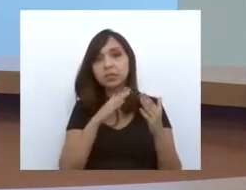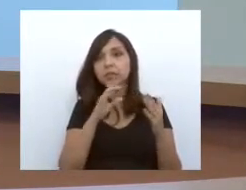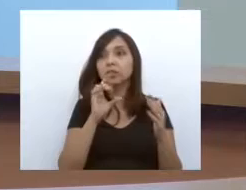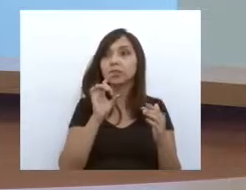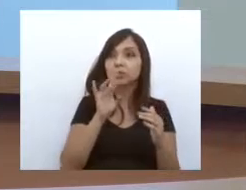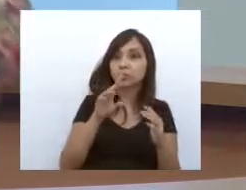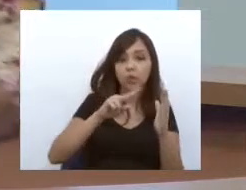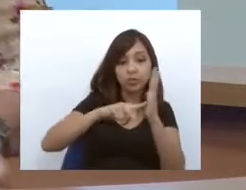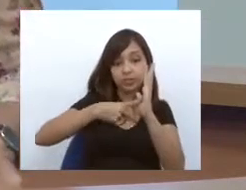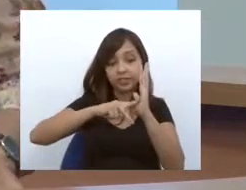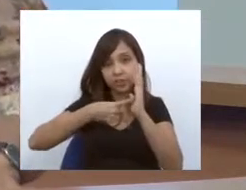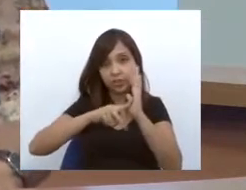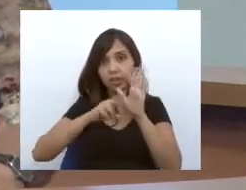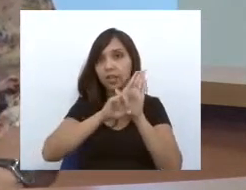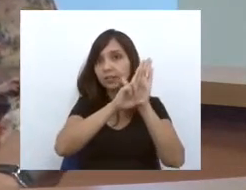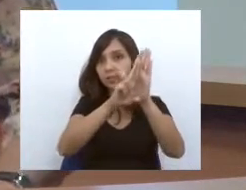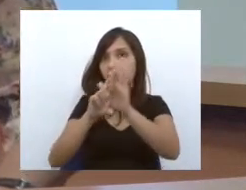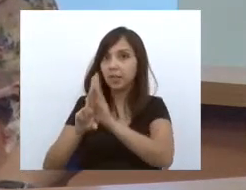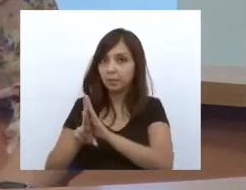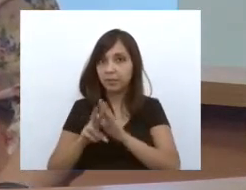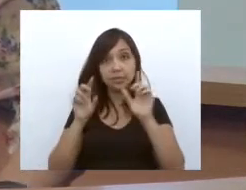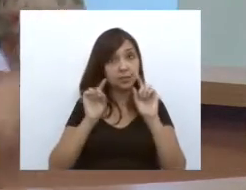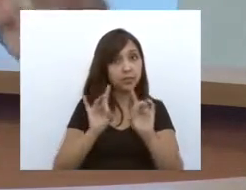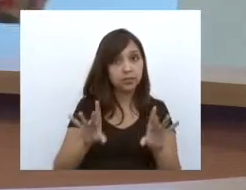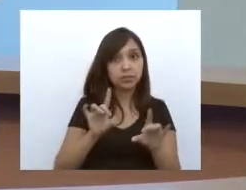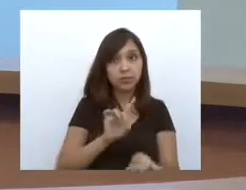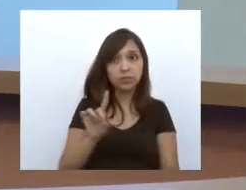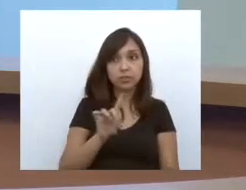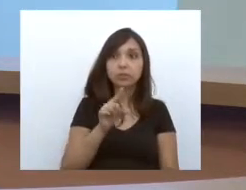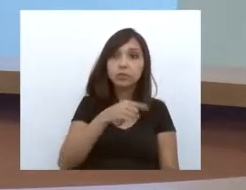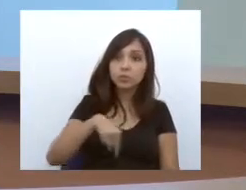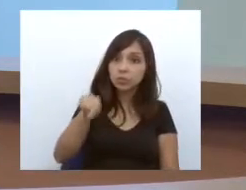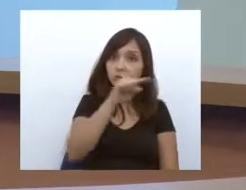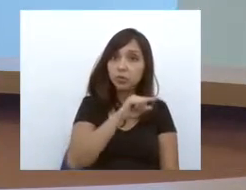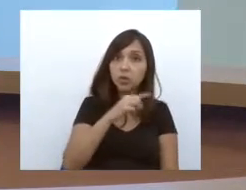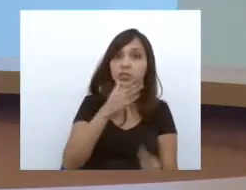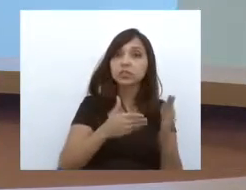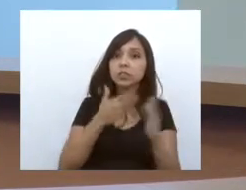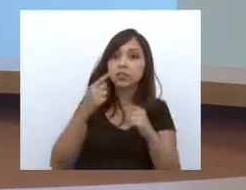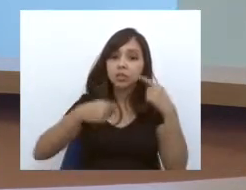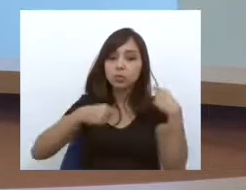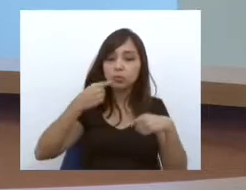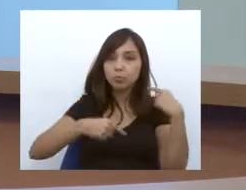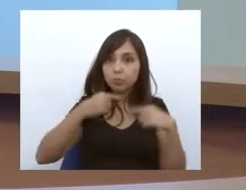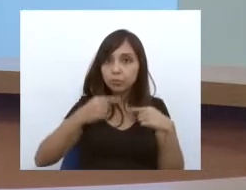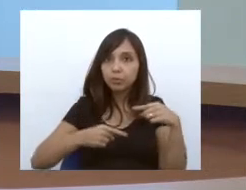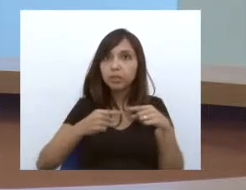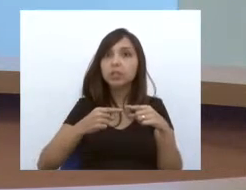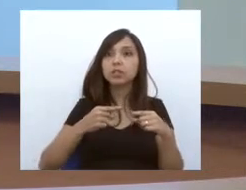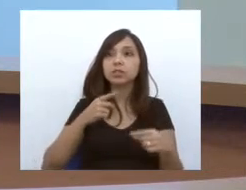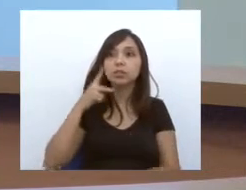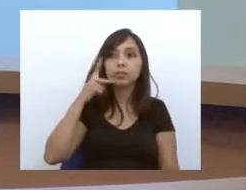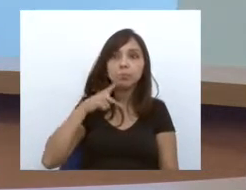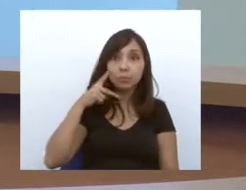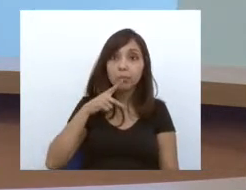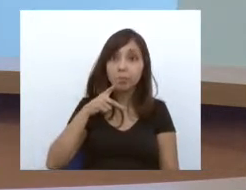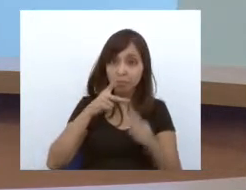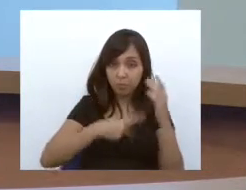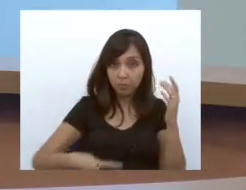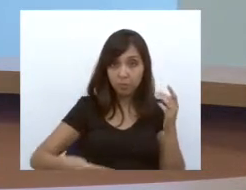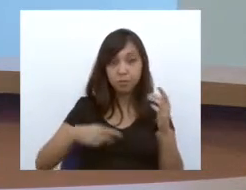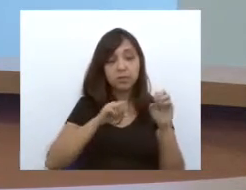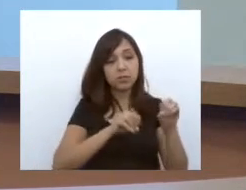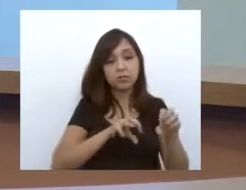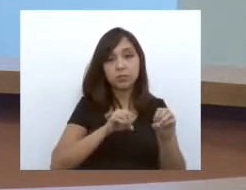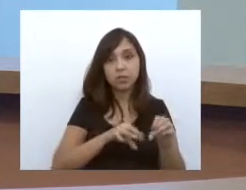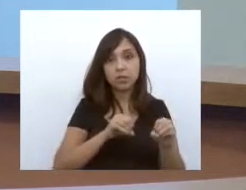o sindicato que representa a categoria colocou, não. Nós estamos tratando de uma política pública educativa